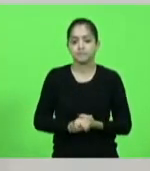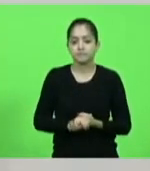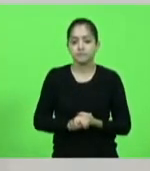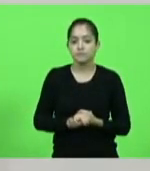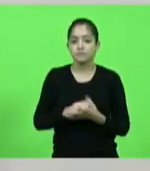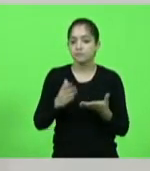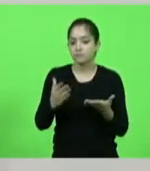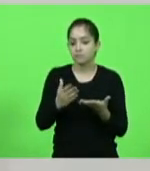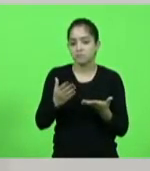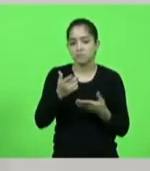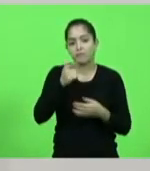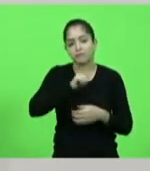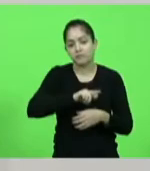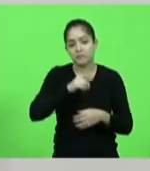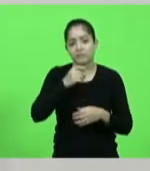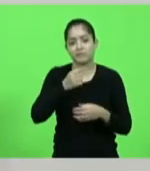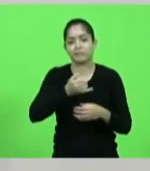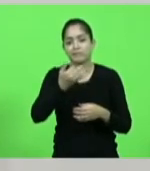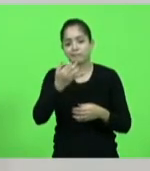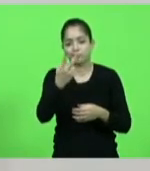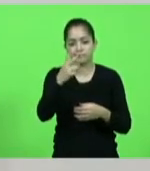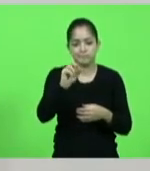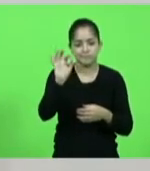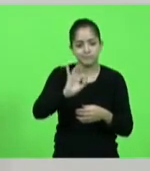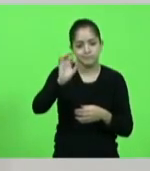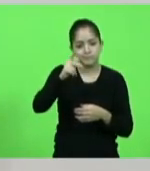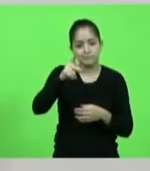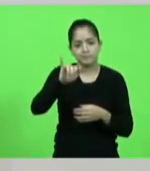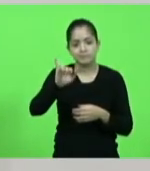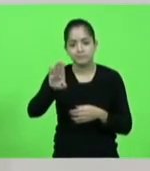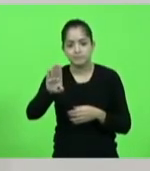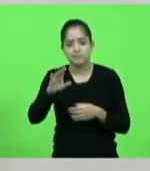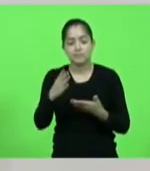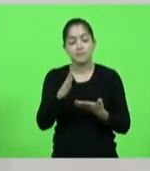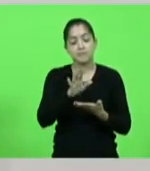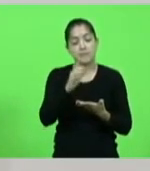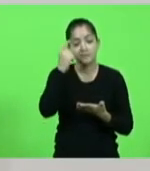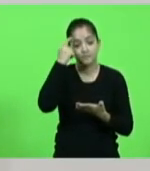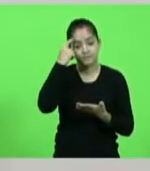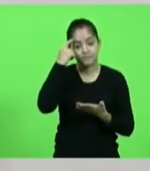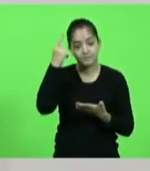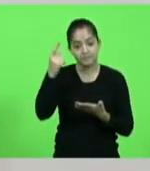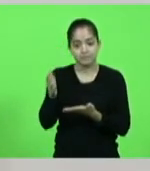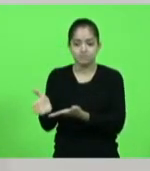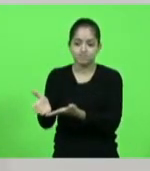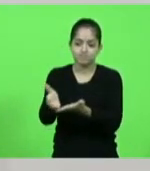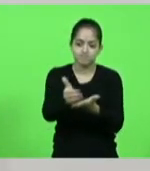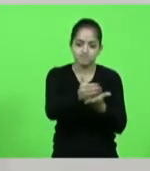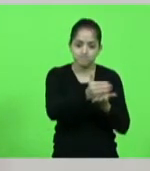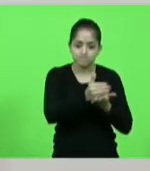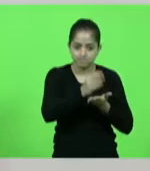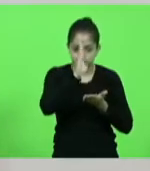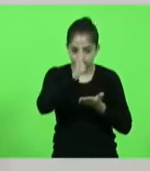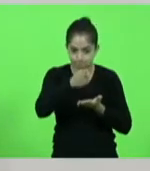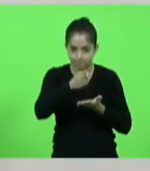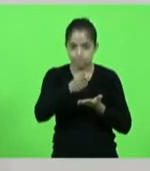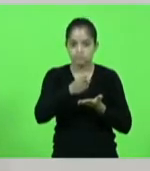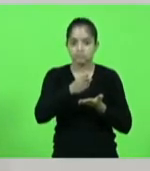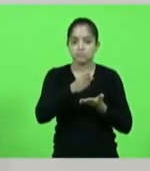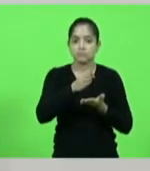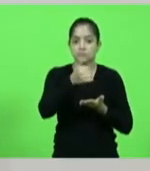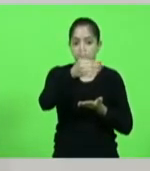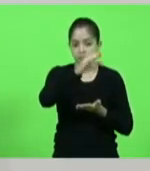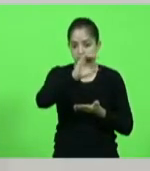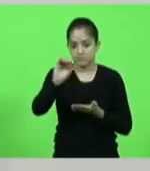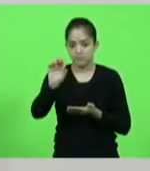ser repetitivo aqui, falar dos 20% do PIB, mas, para você ter uma ideia, a gente fala de arrecadação direta. De cada 100